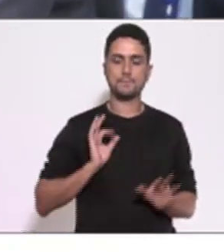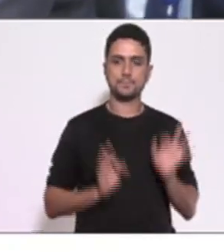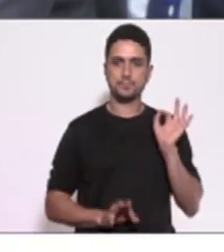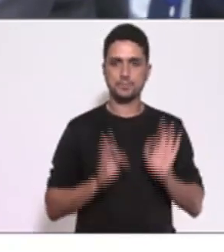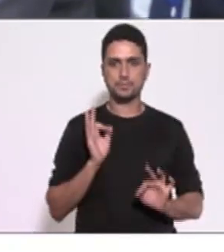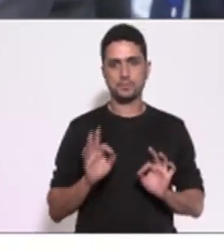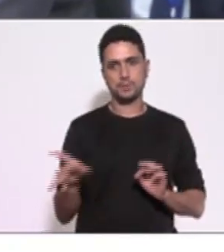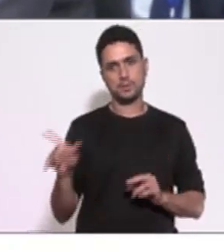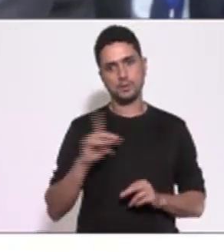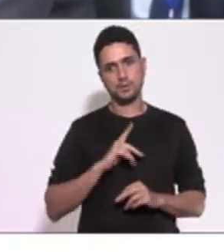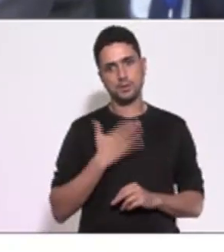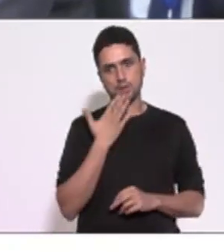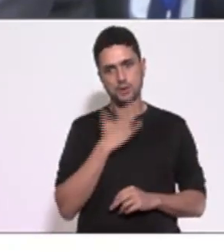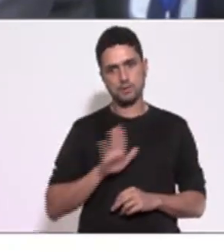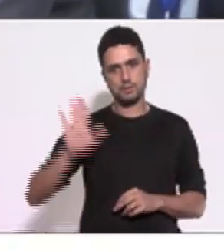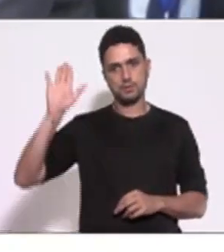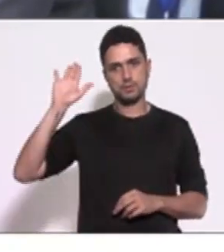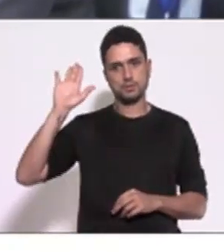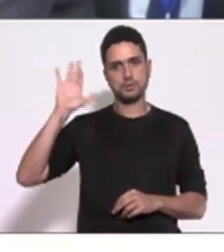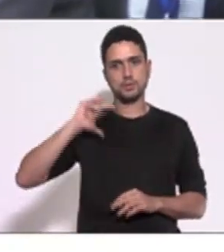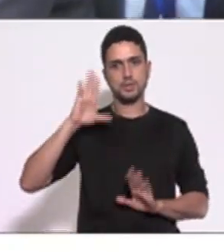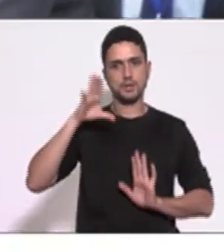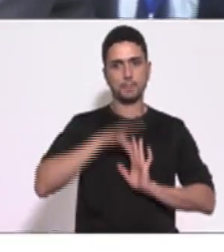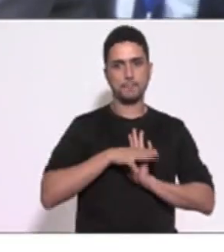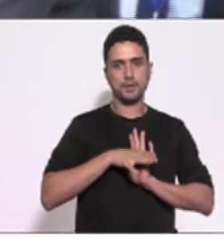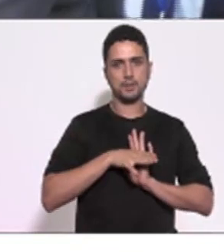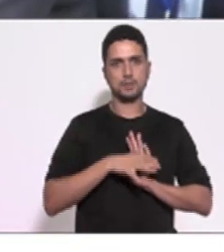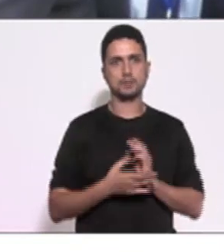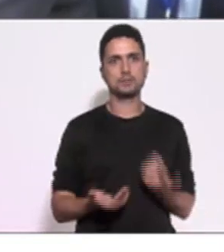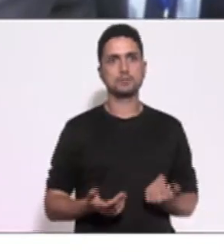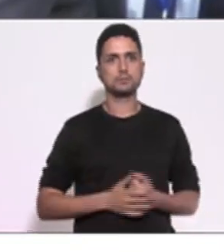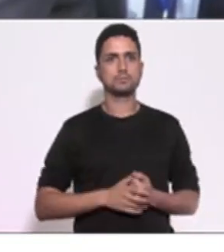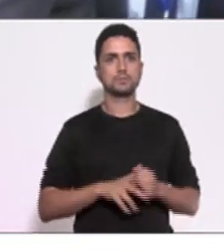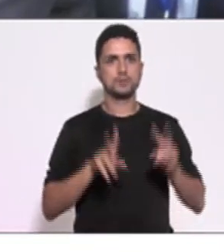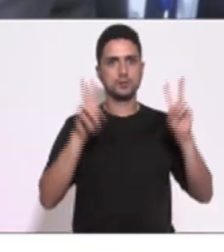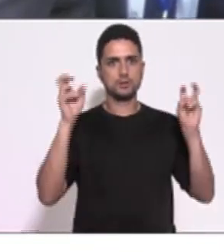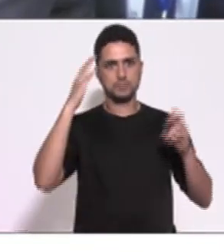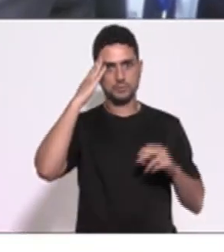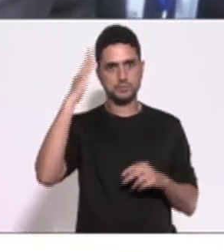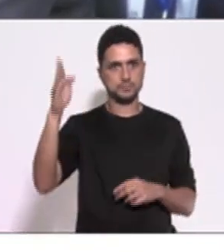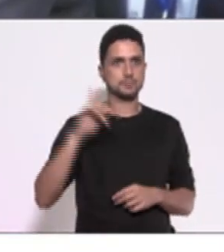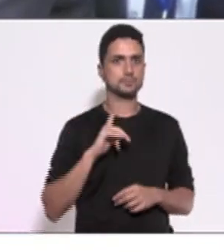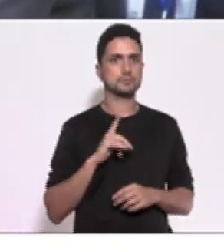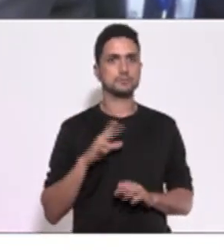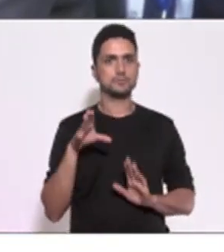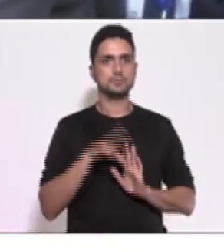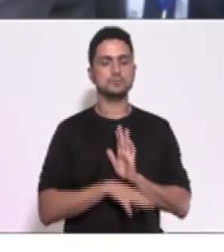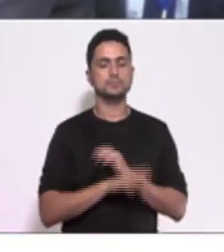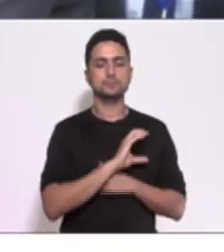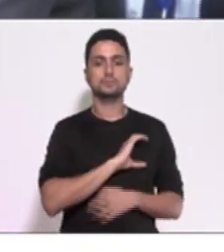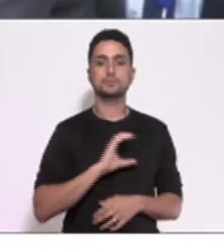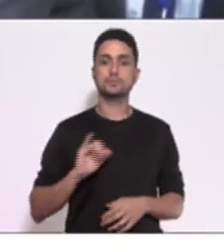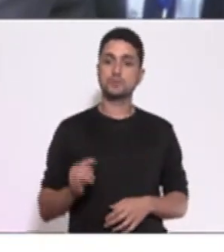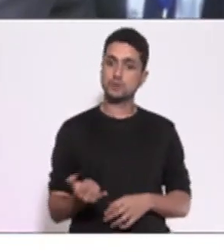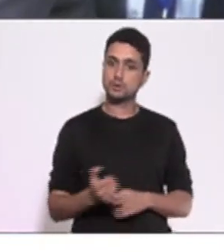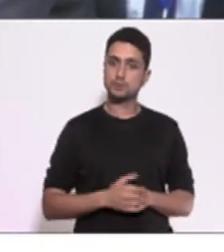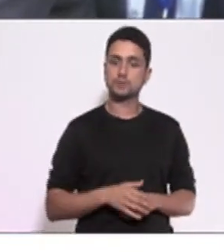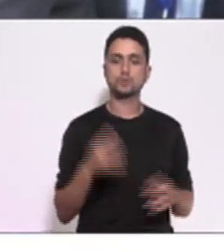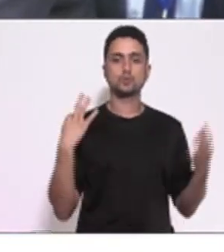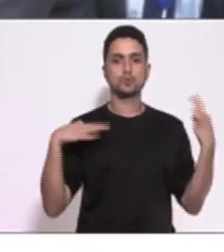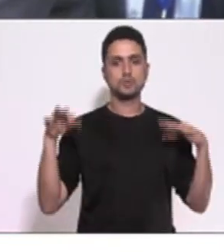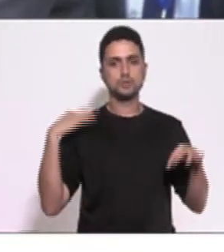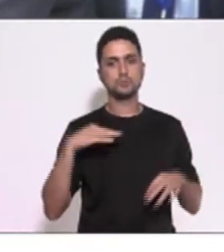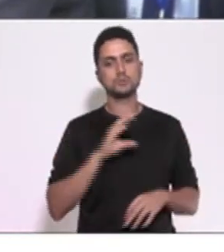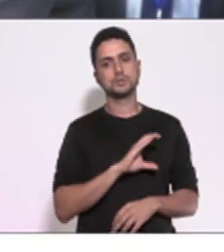Comissão de Constituição e Justiça, pela constitucionalidade com emendas de assuntos municipais e desenvolvimento regional, favorável com as emendas da CCJ, de turismo, favorável com as emendas